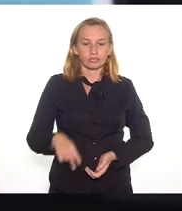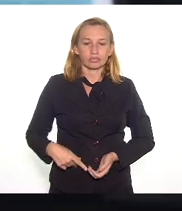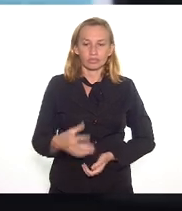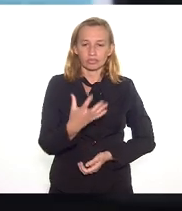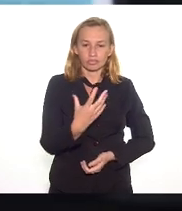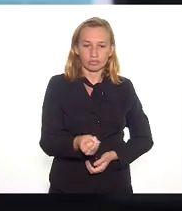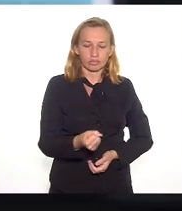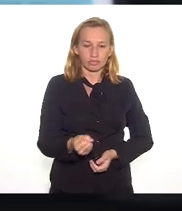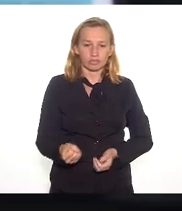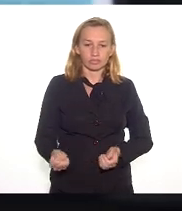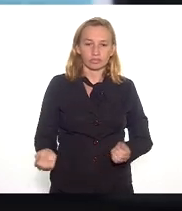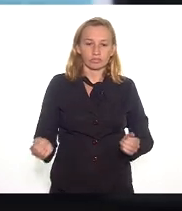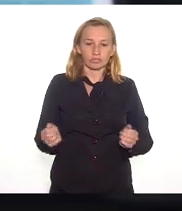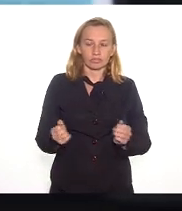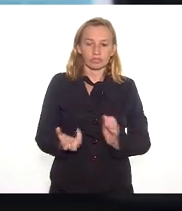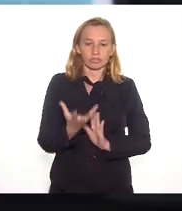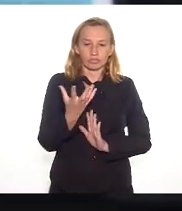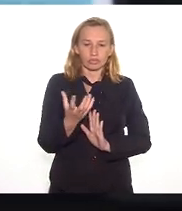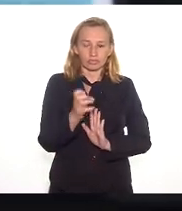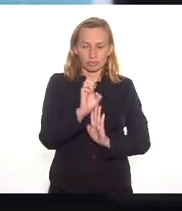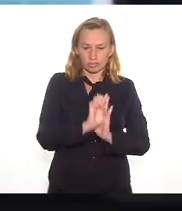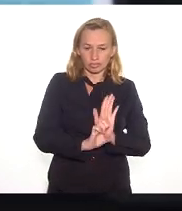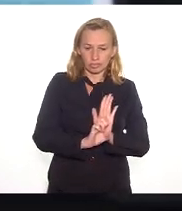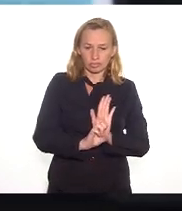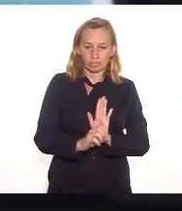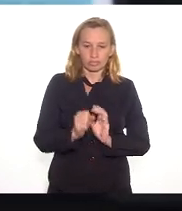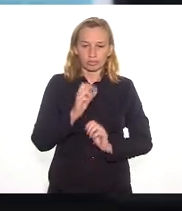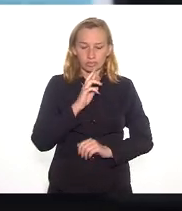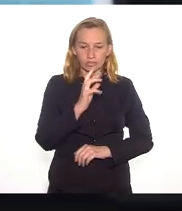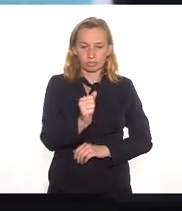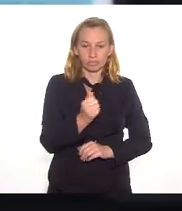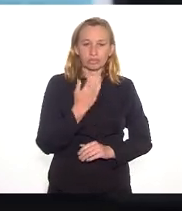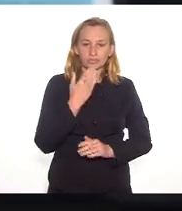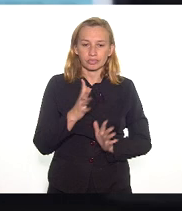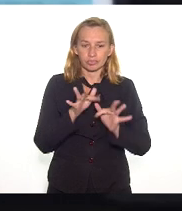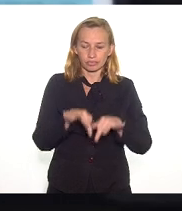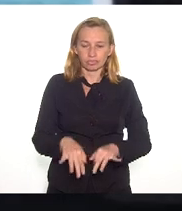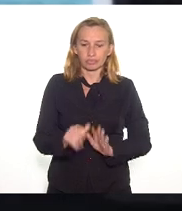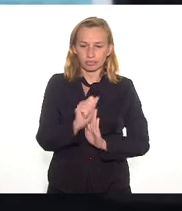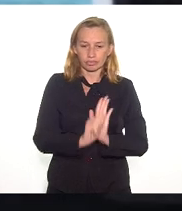favorável, acatando a emenda do deputado Rodrigo Amorim, pedindo forma final.